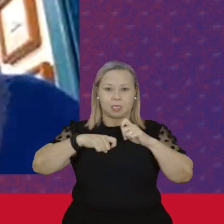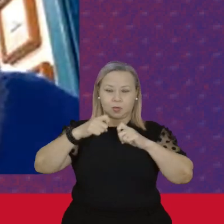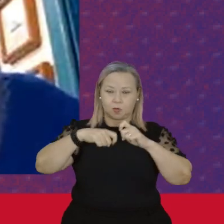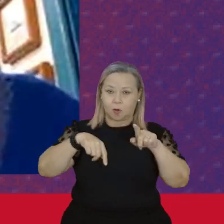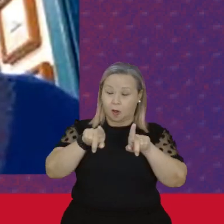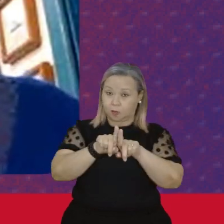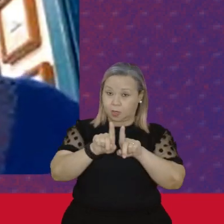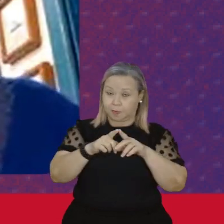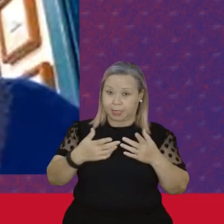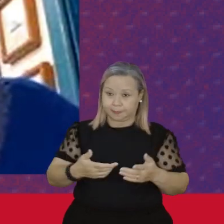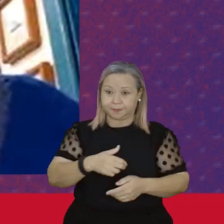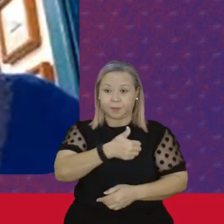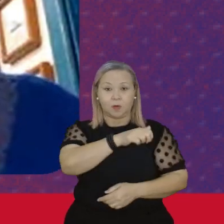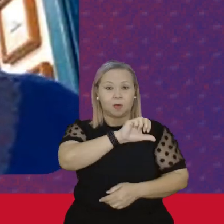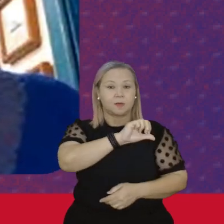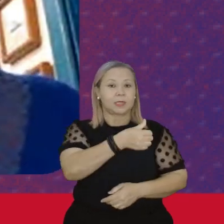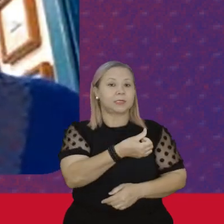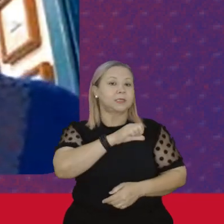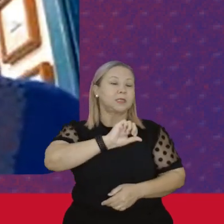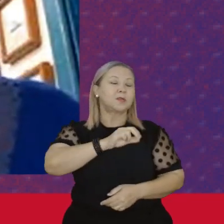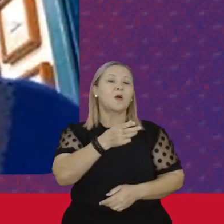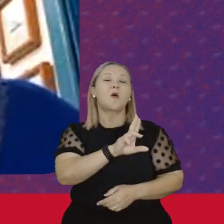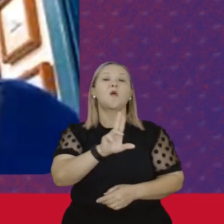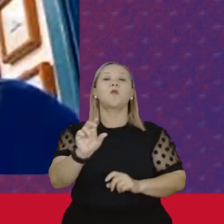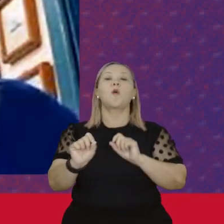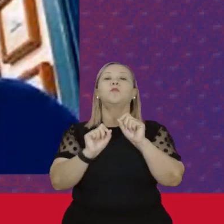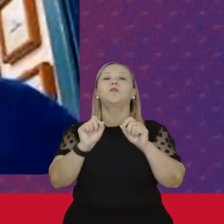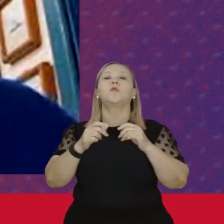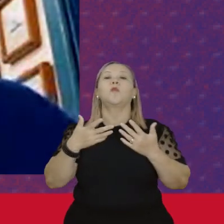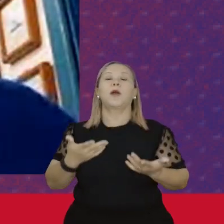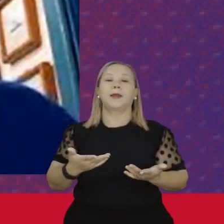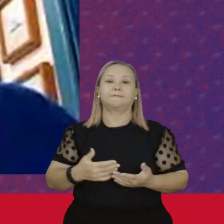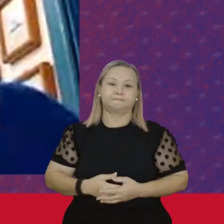1979, eram chamados de quê? De